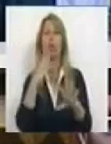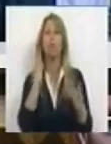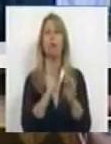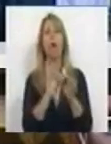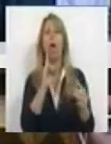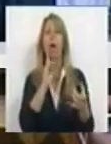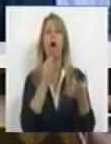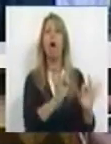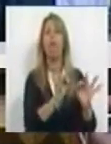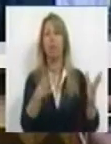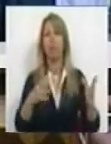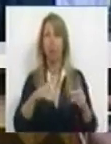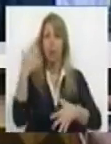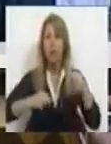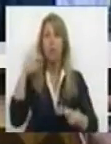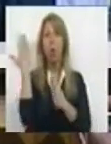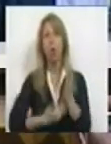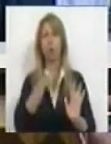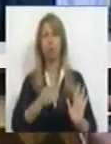estava a mais. Mas